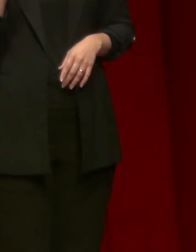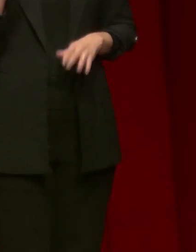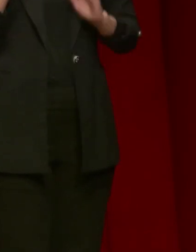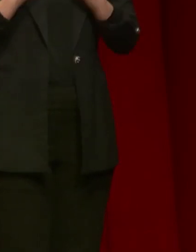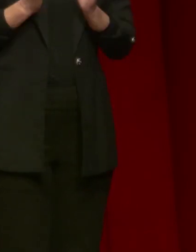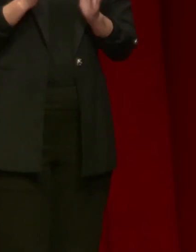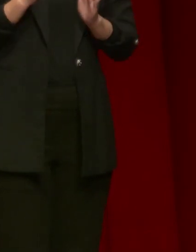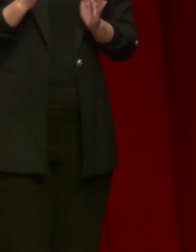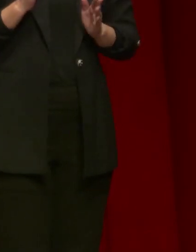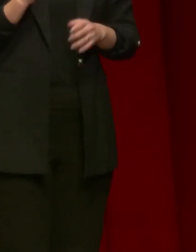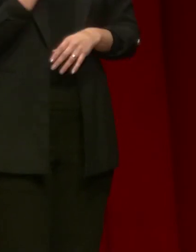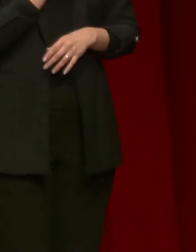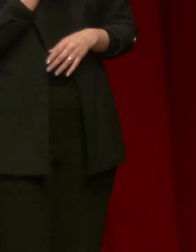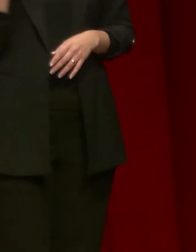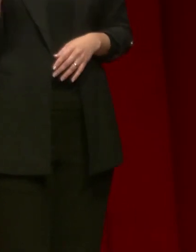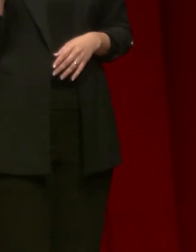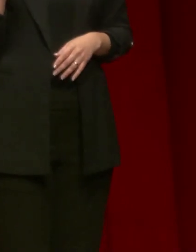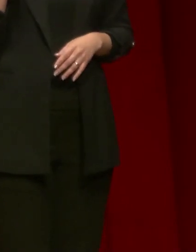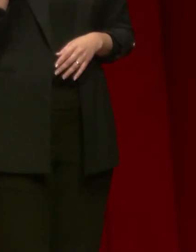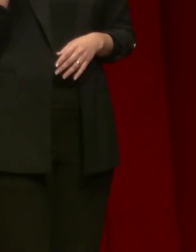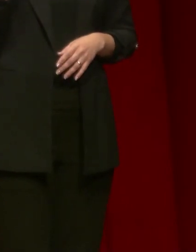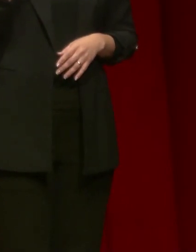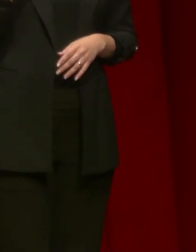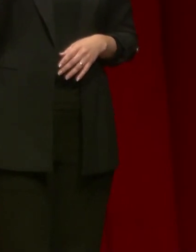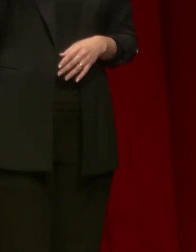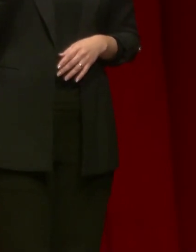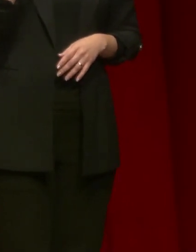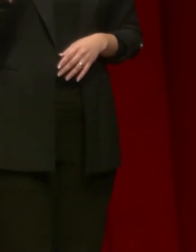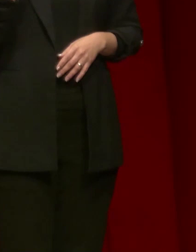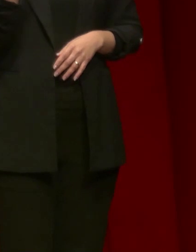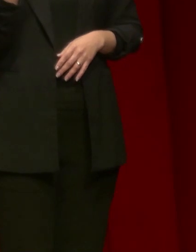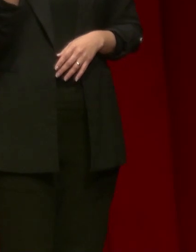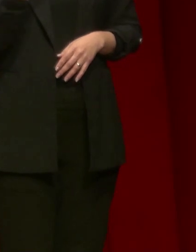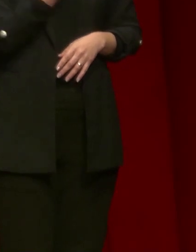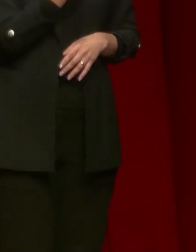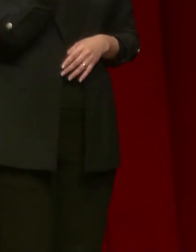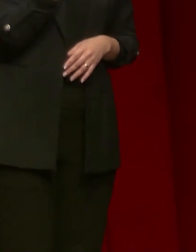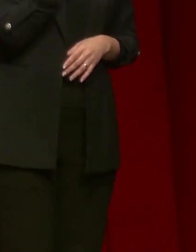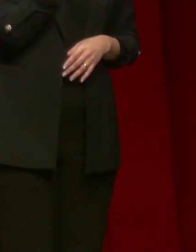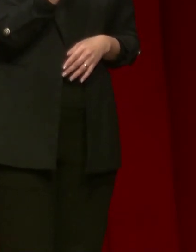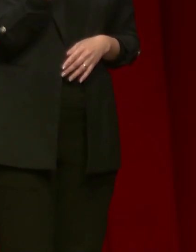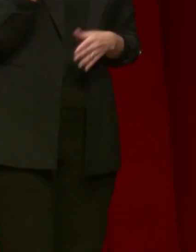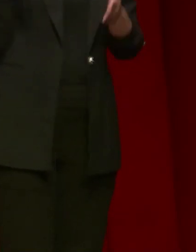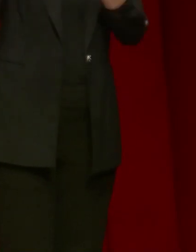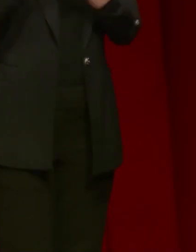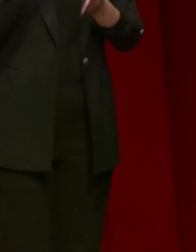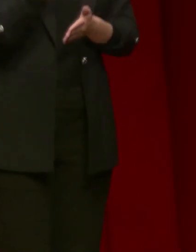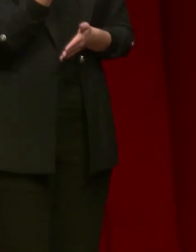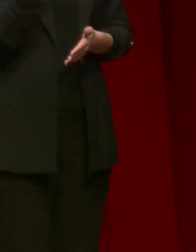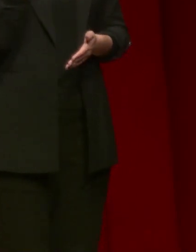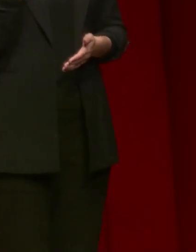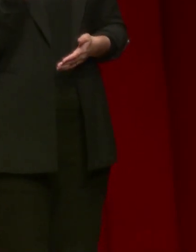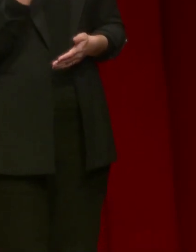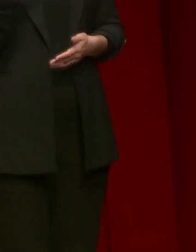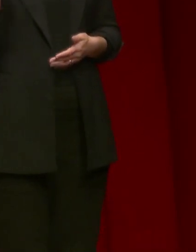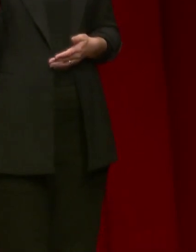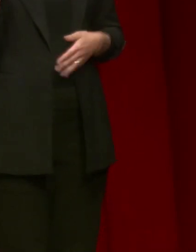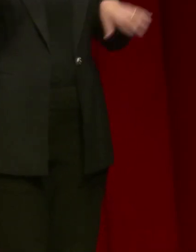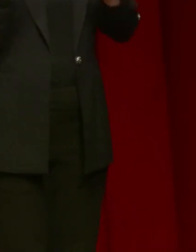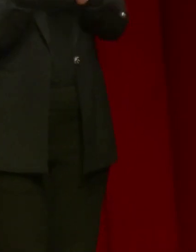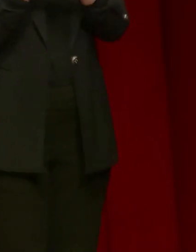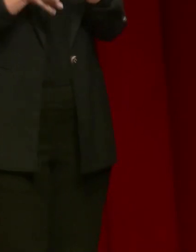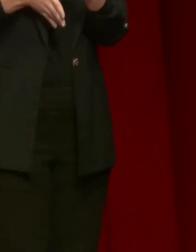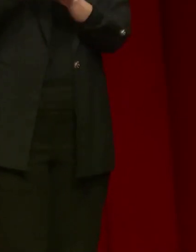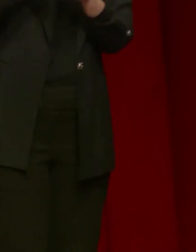o CNAS, o CNAS, também conhecido assim, de 2010 até 2012, e é conselheiro do CONAD. Atualmente